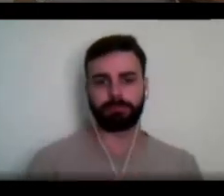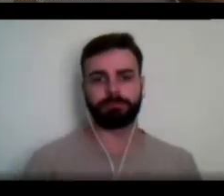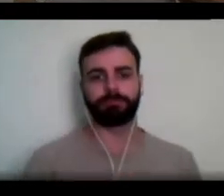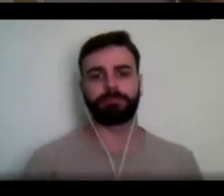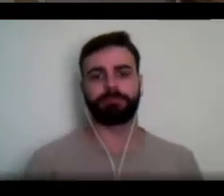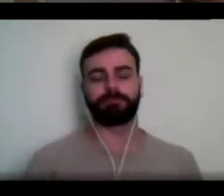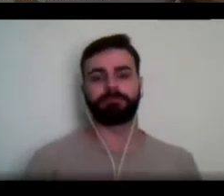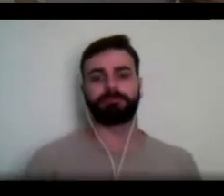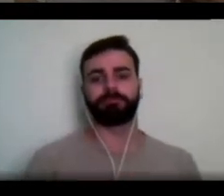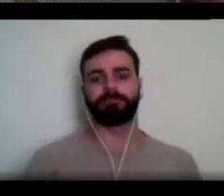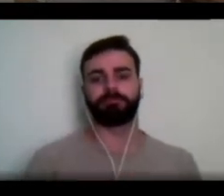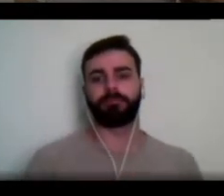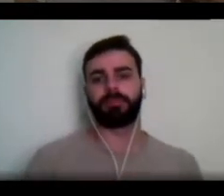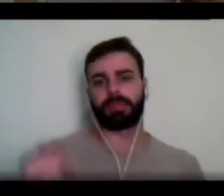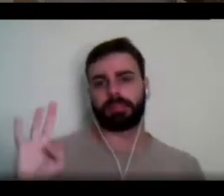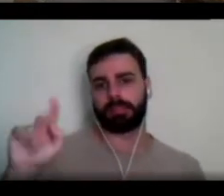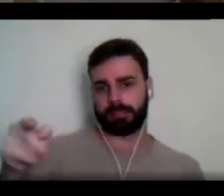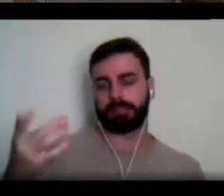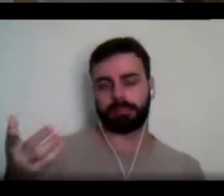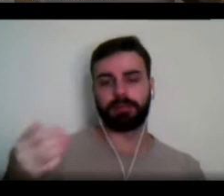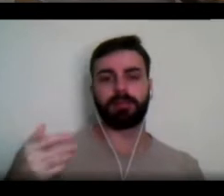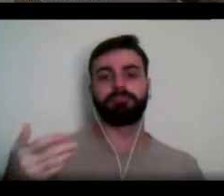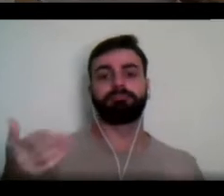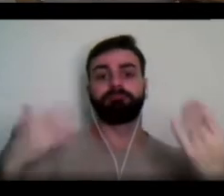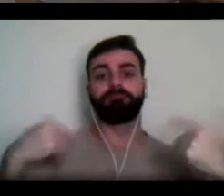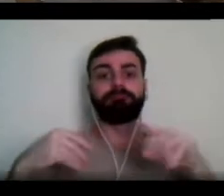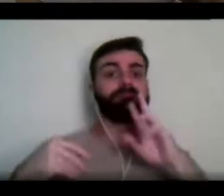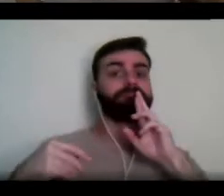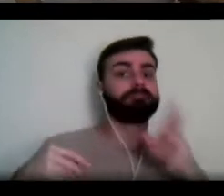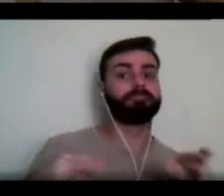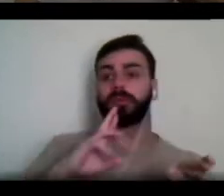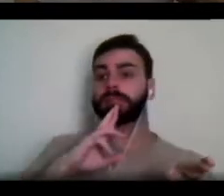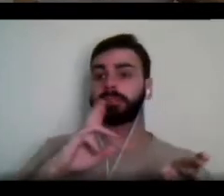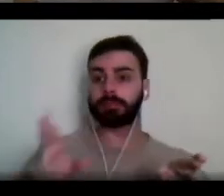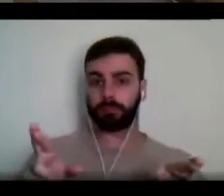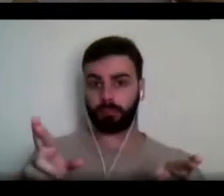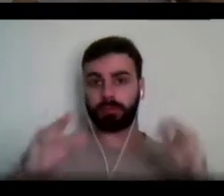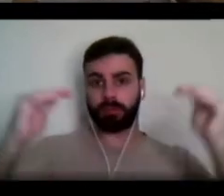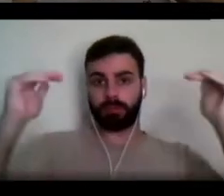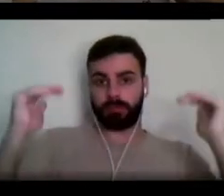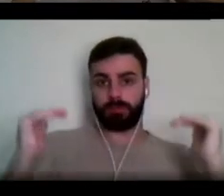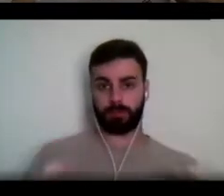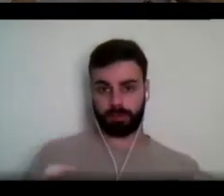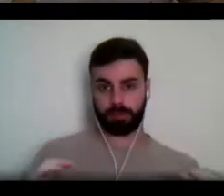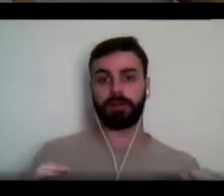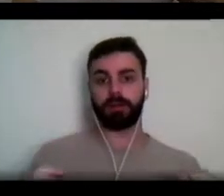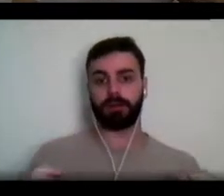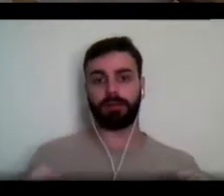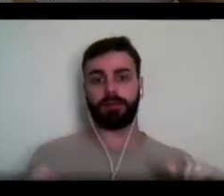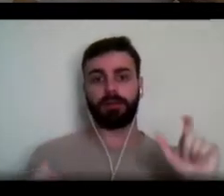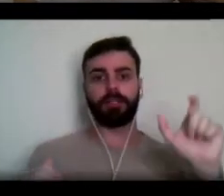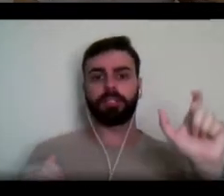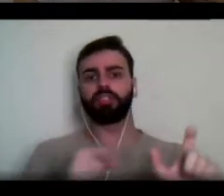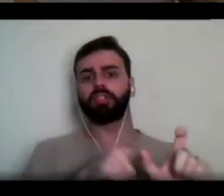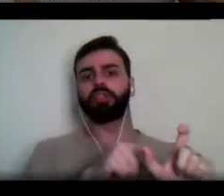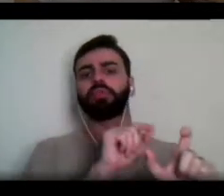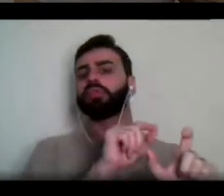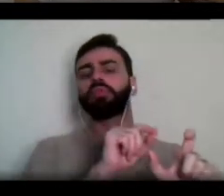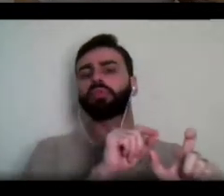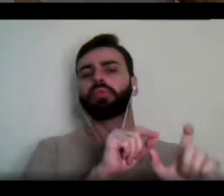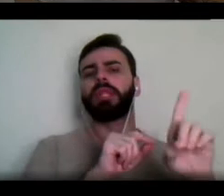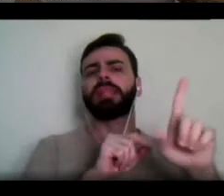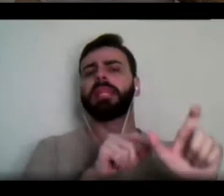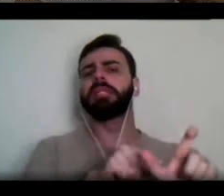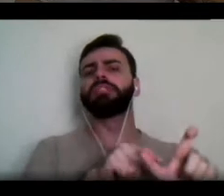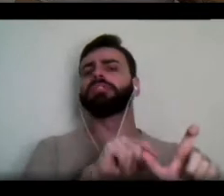até um t. Aí isso aqui vira um t'. Quando eu integro isso aqui, ó, essa primeira parte aqui, o que é